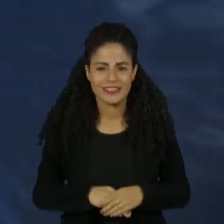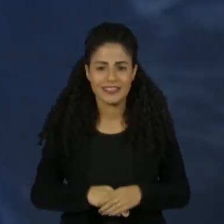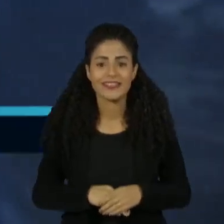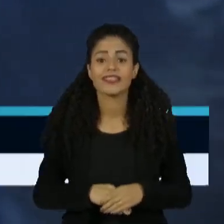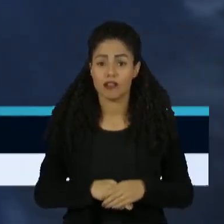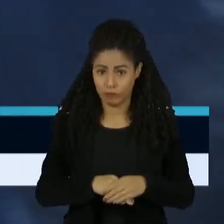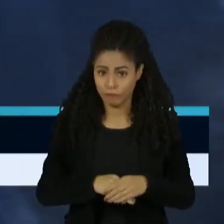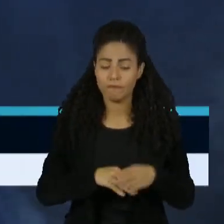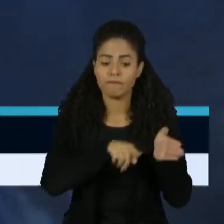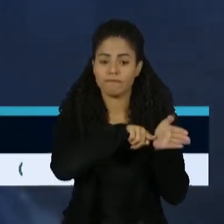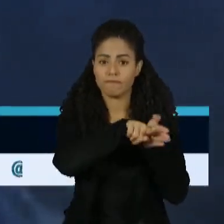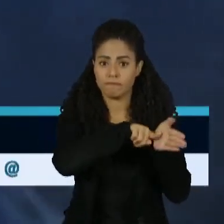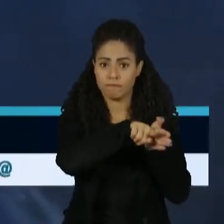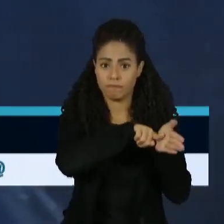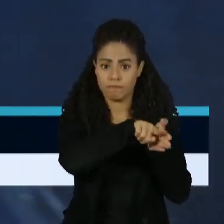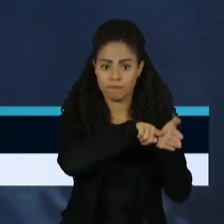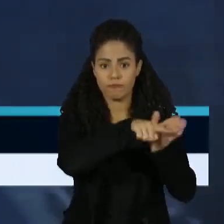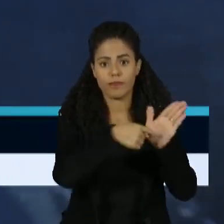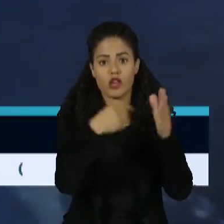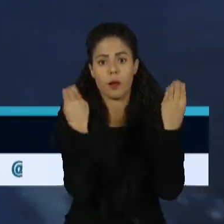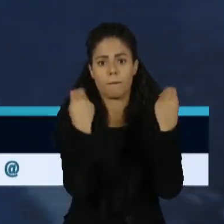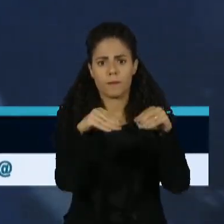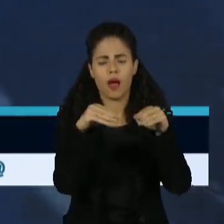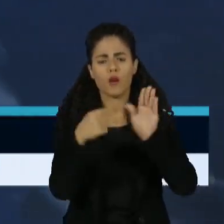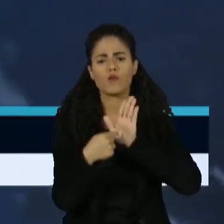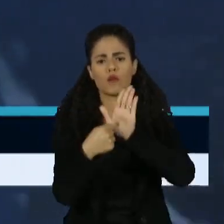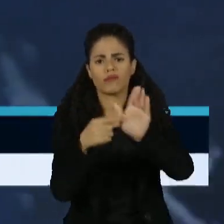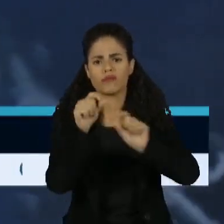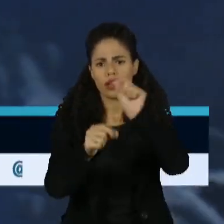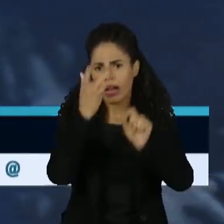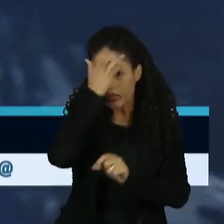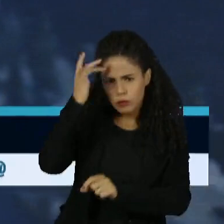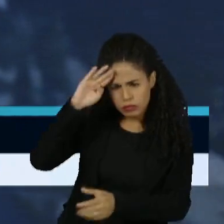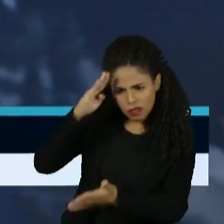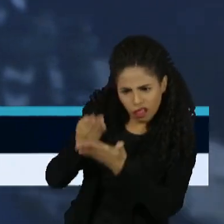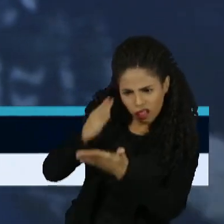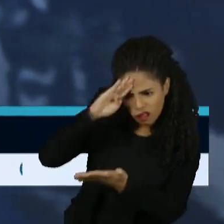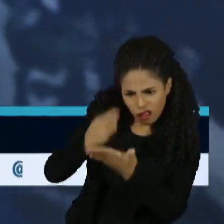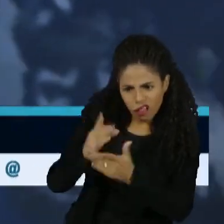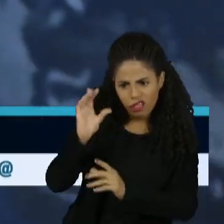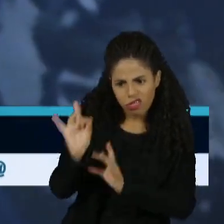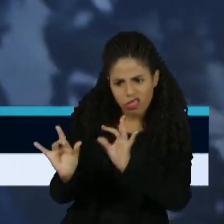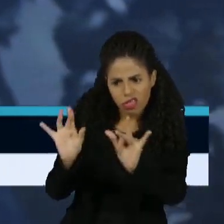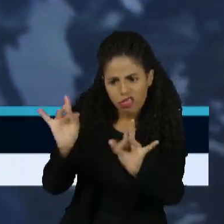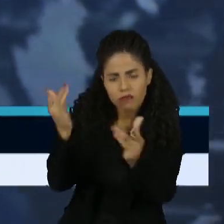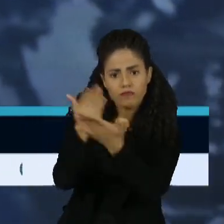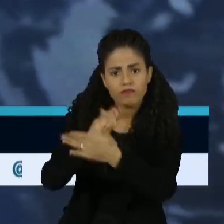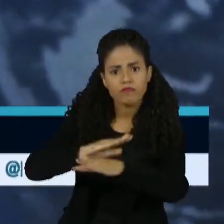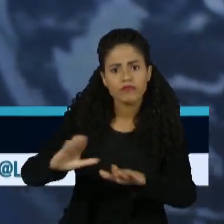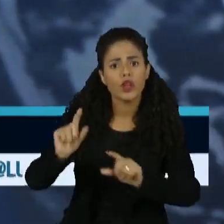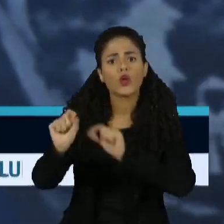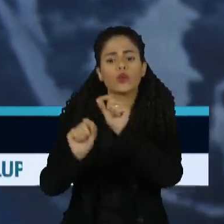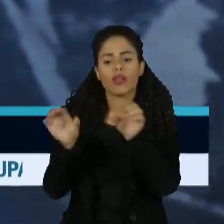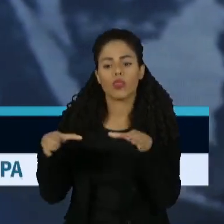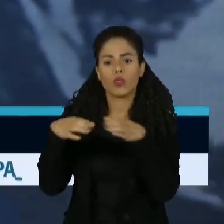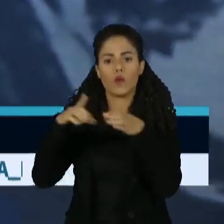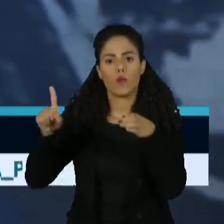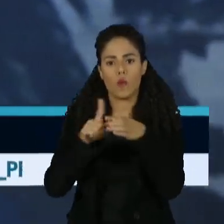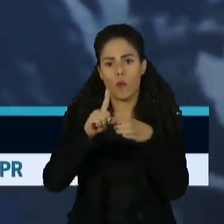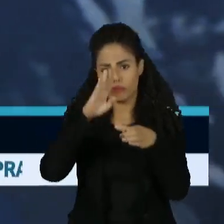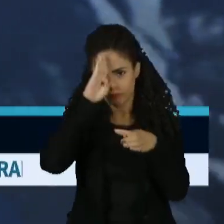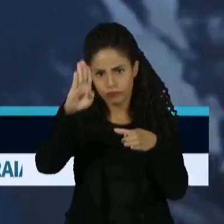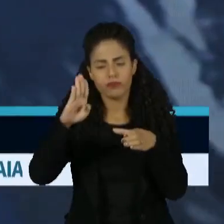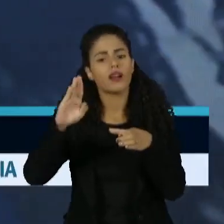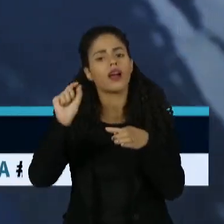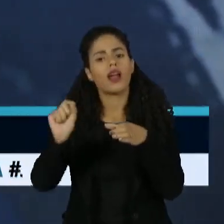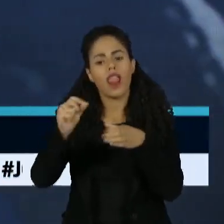uma pesquisa divulgada pela genial Quest revelou que a confiança dos brasileiros nas Forças Armadas recuou 10 pontos percentuais